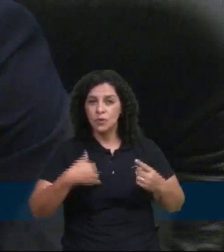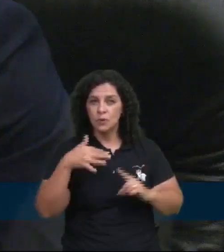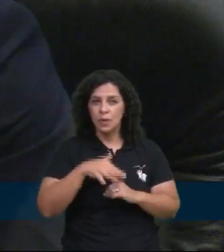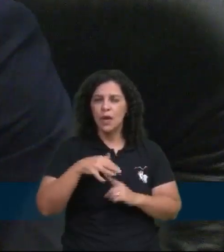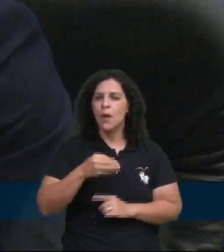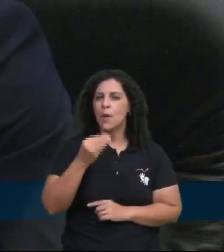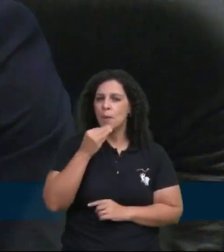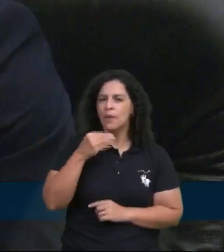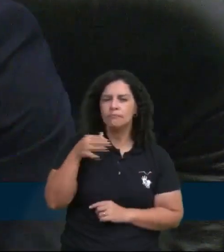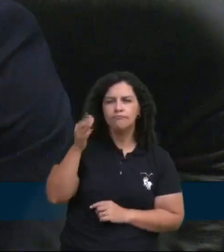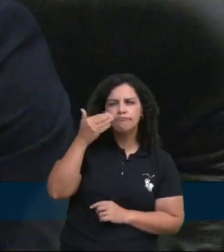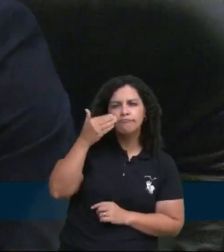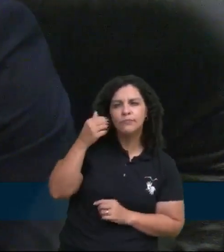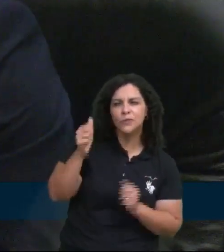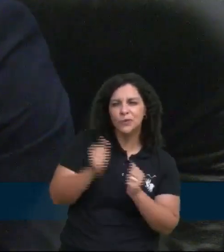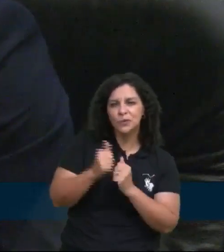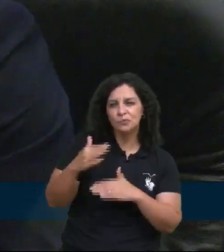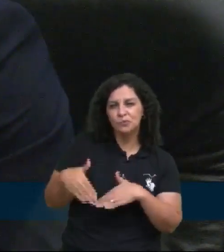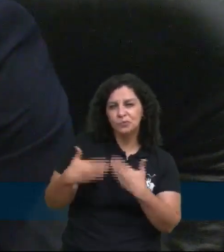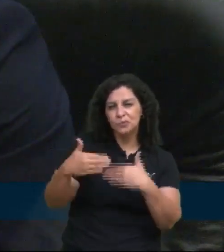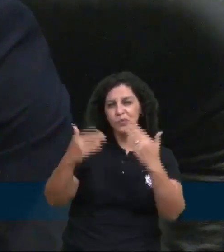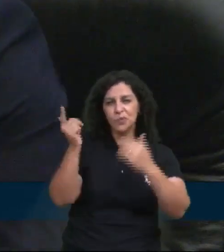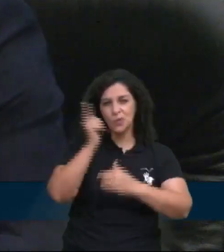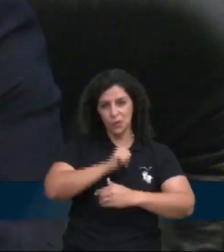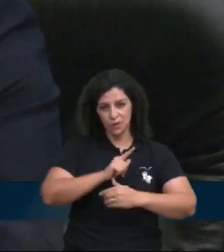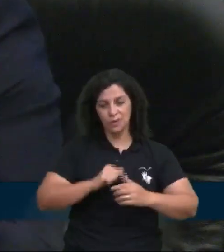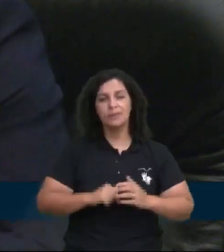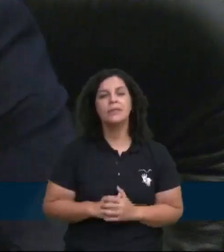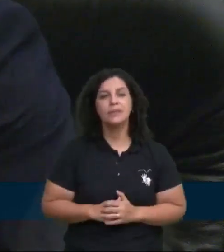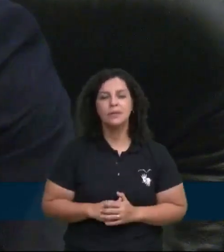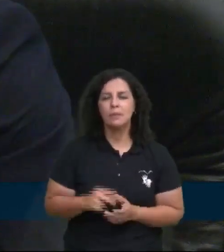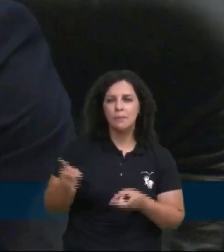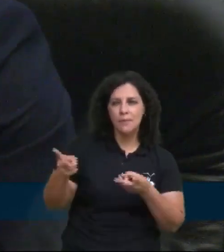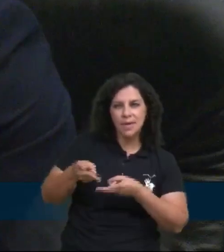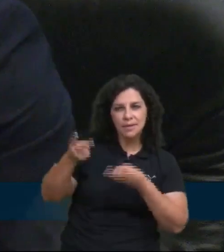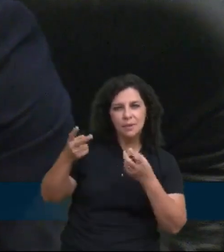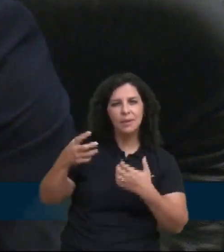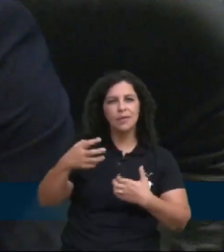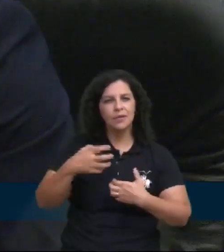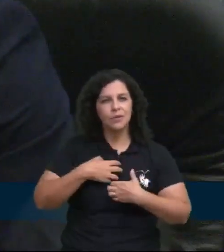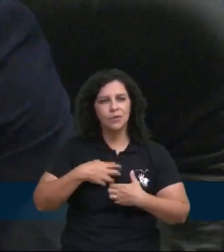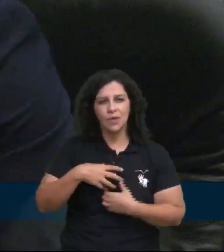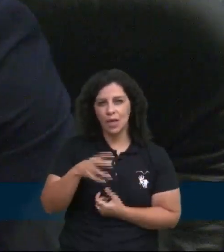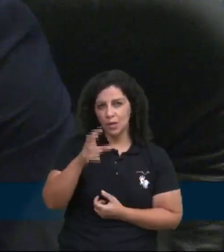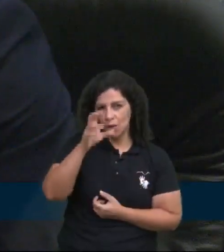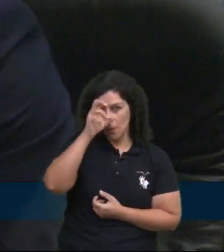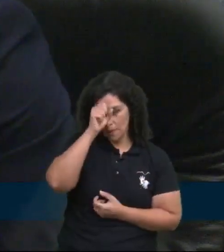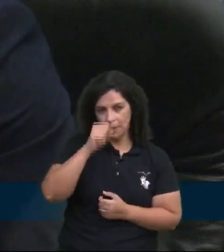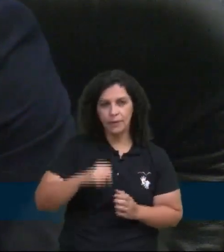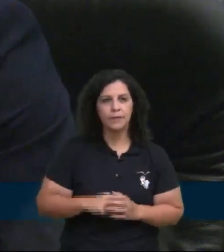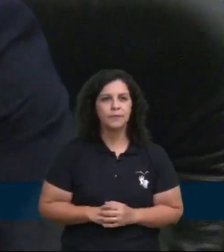oportunidade de aprender muito e cresceram muito, observando, aprendendo e